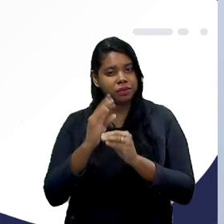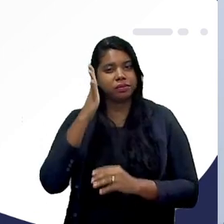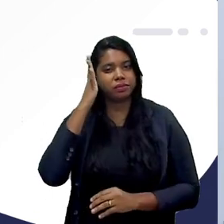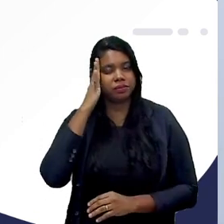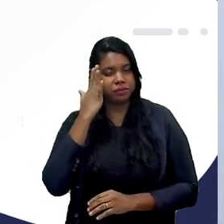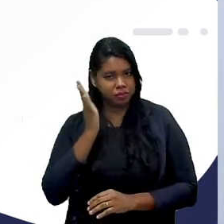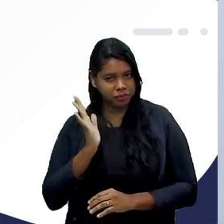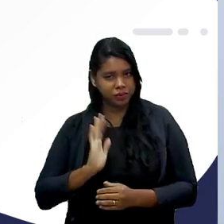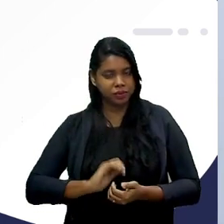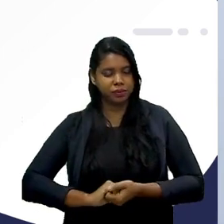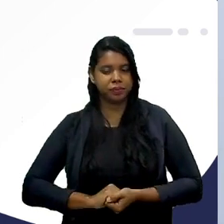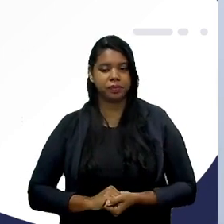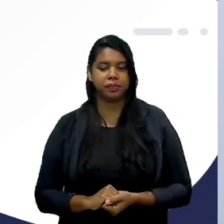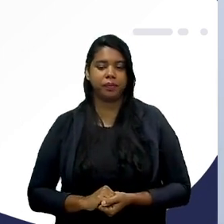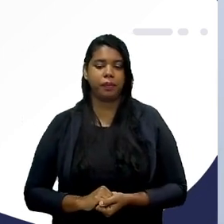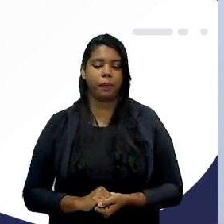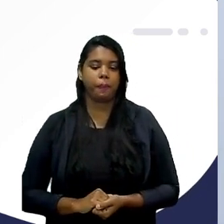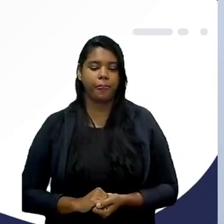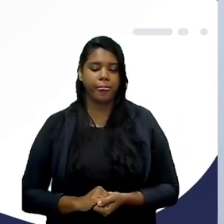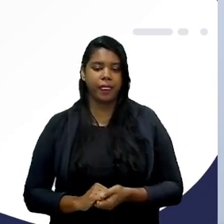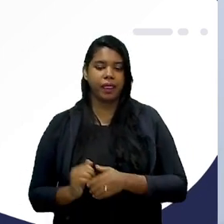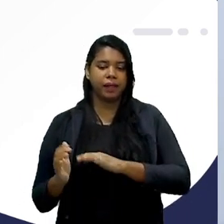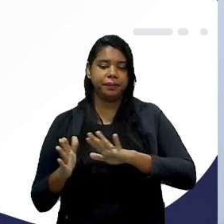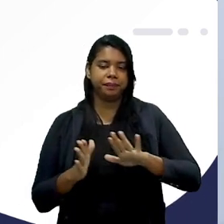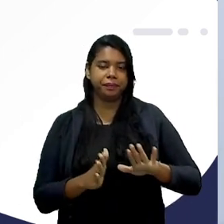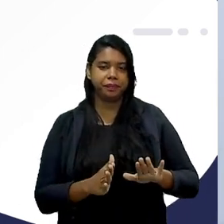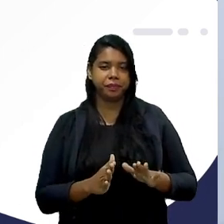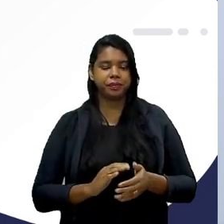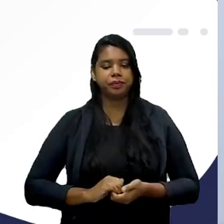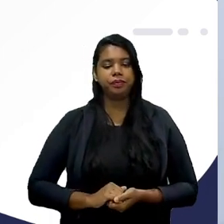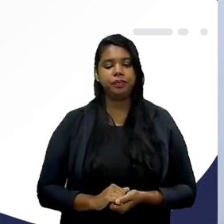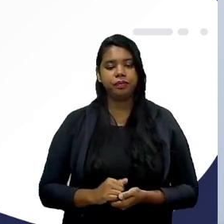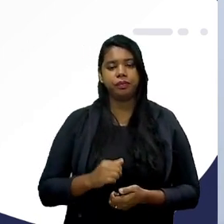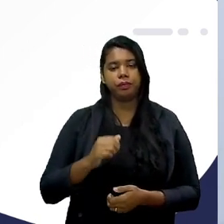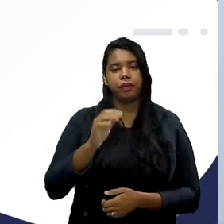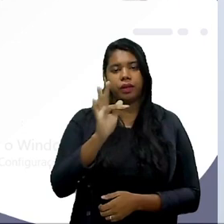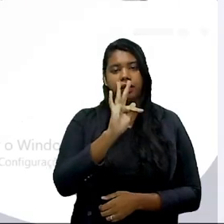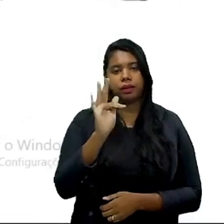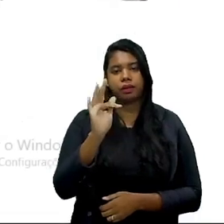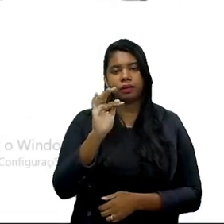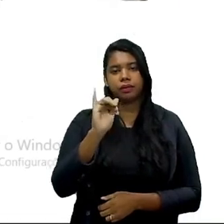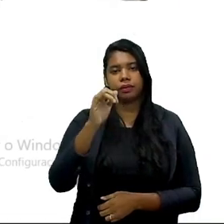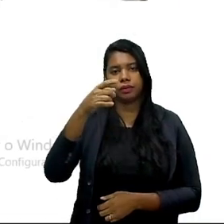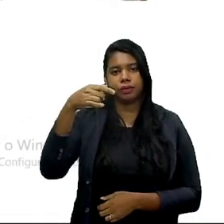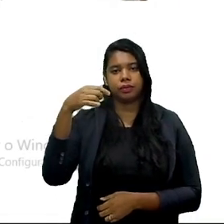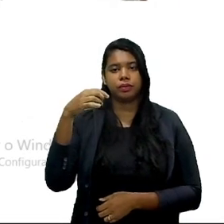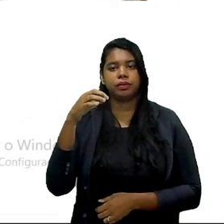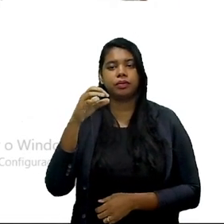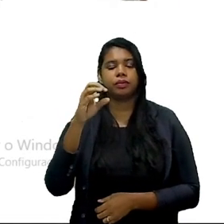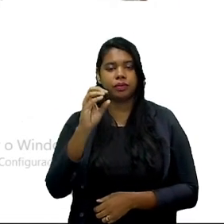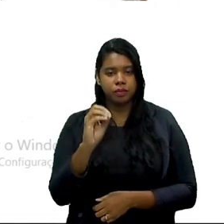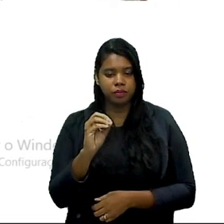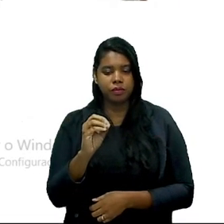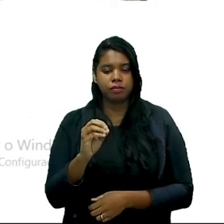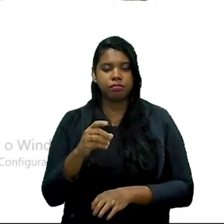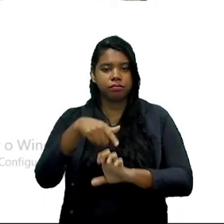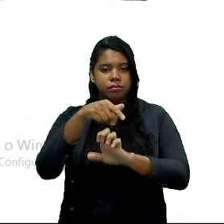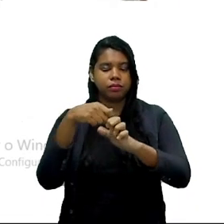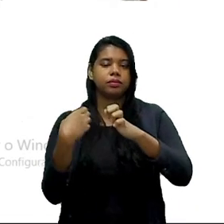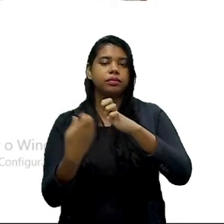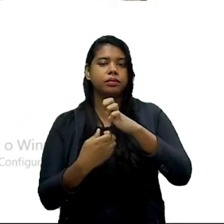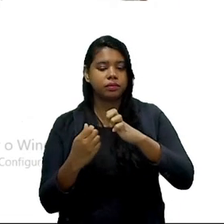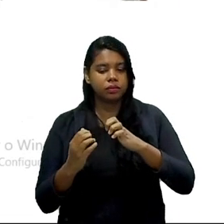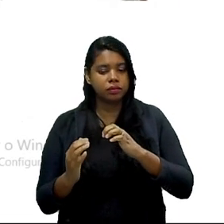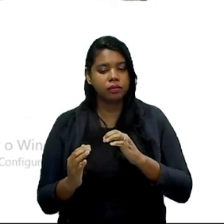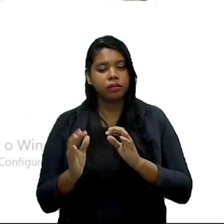consistente. Então, no caso, os custos fixos são aqueles necessários para que a empresa mantenha o empreendimento funcionando. É